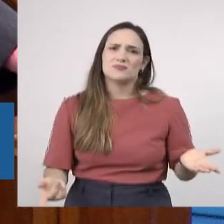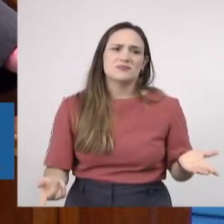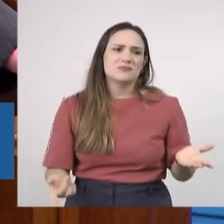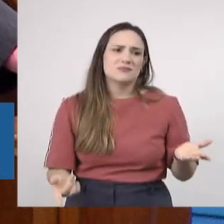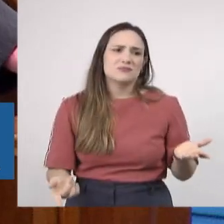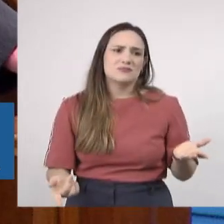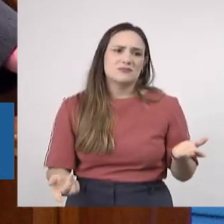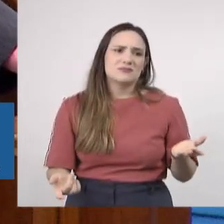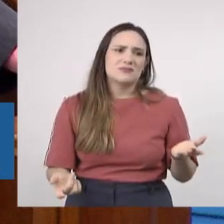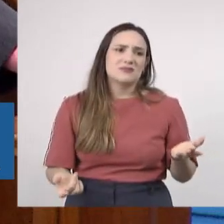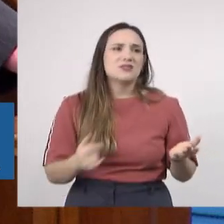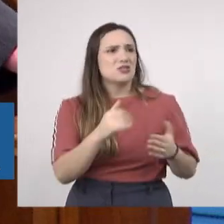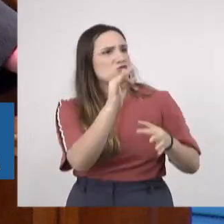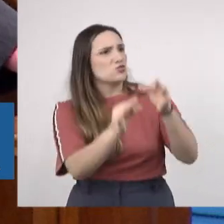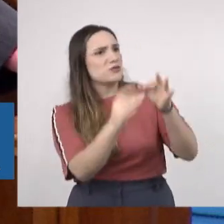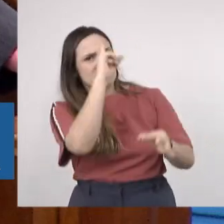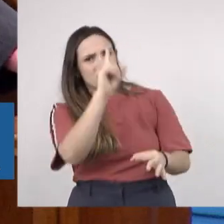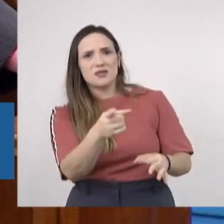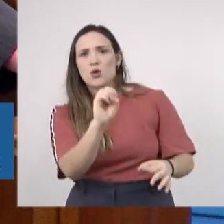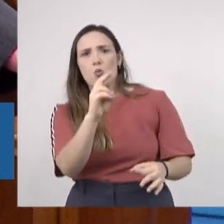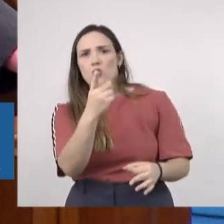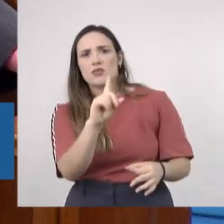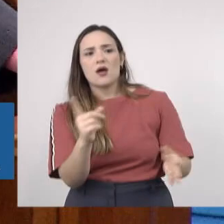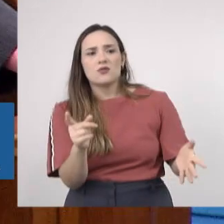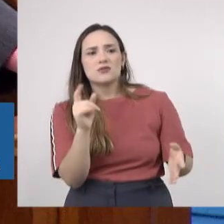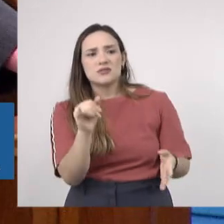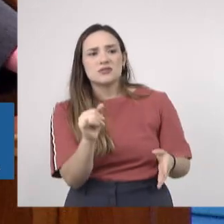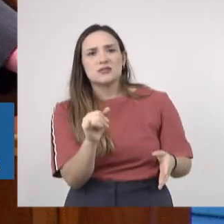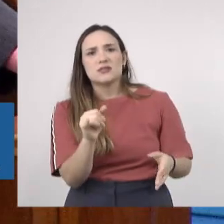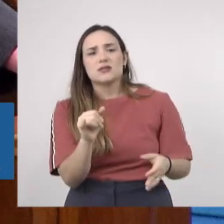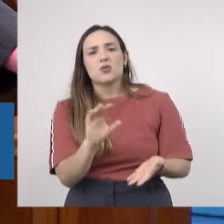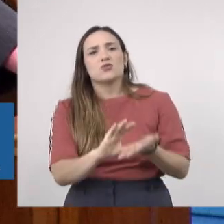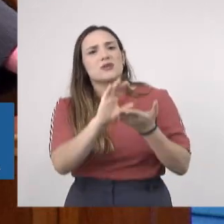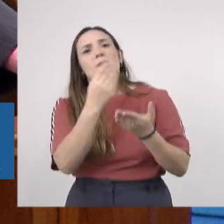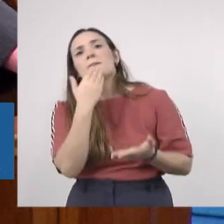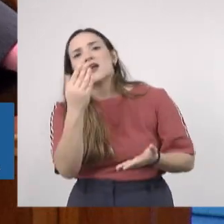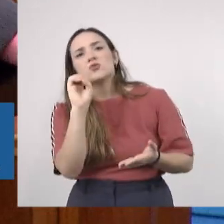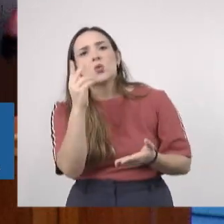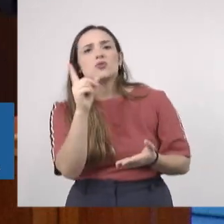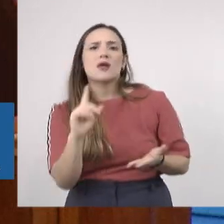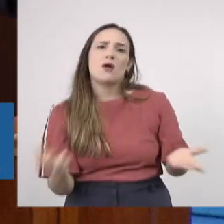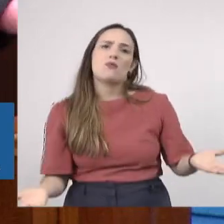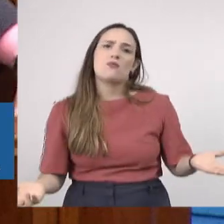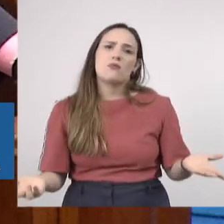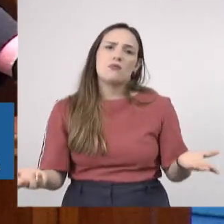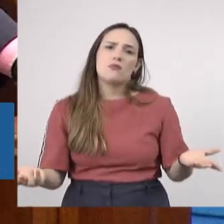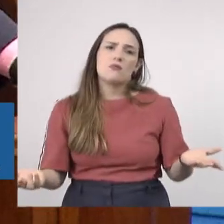de uma determinação judicial, independente de uma requisição do Conselho Tutelar, como dito